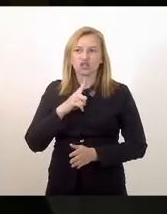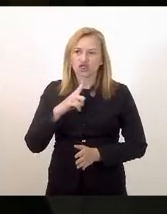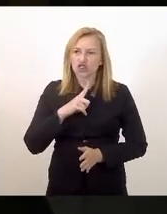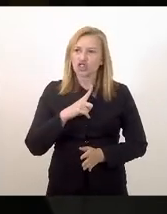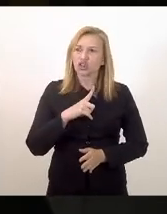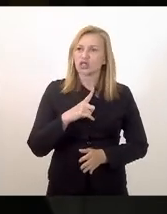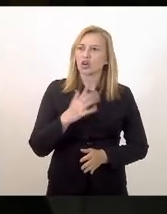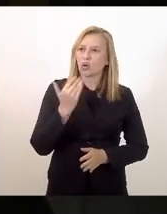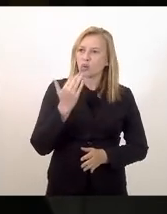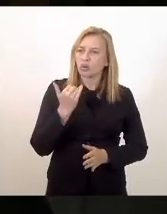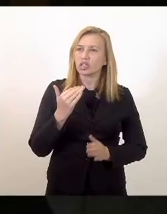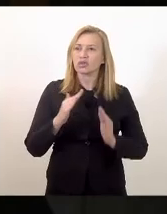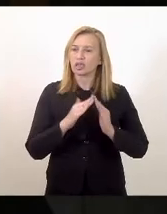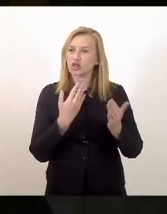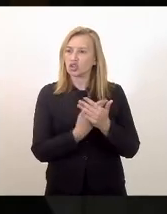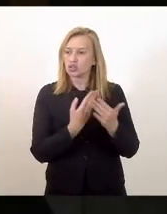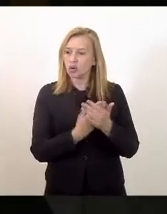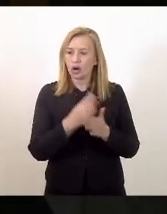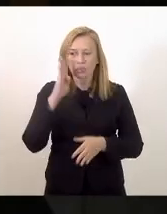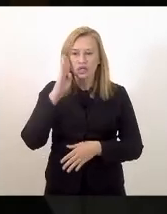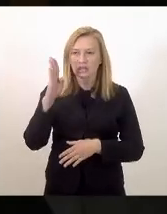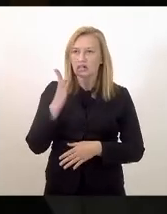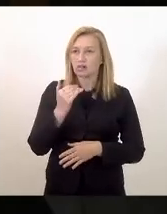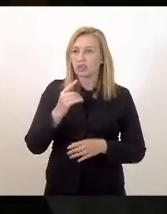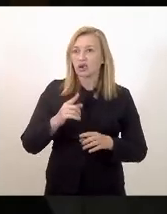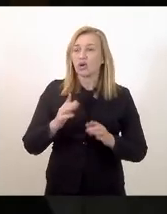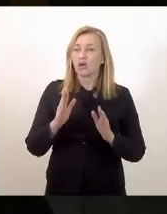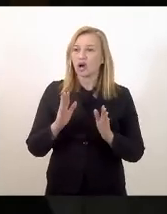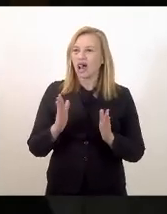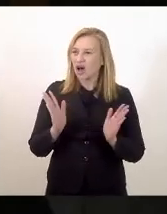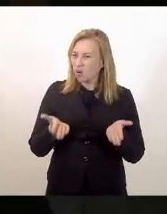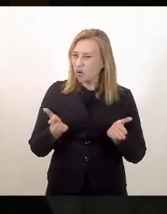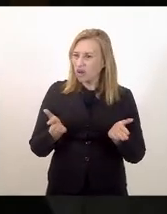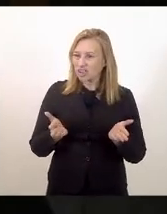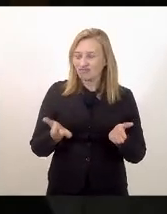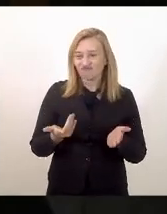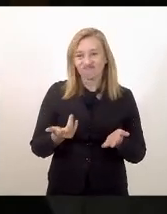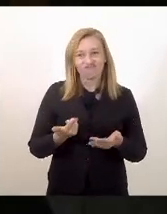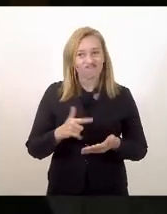de alimentação, esse impacto também é incalculável.